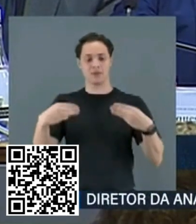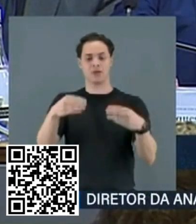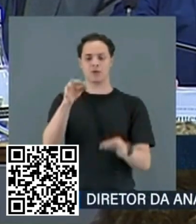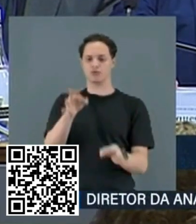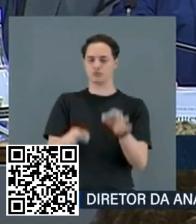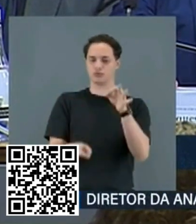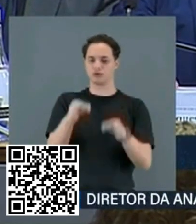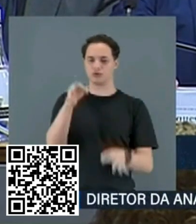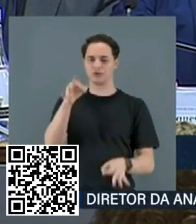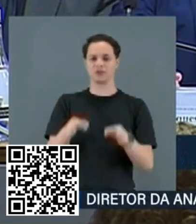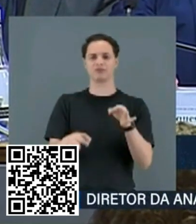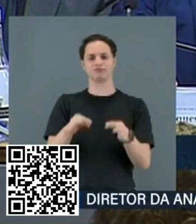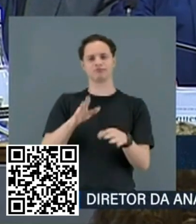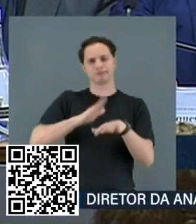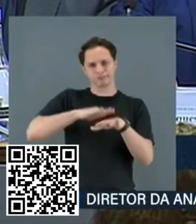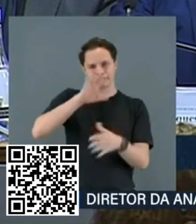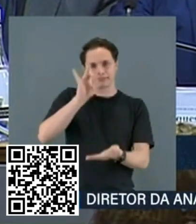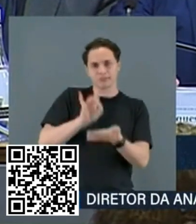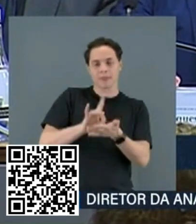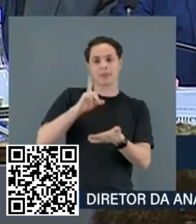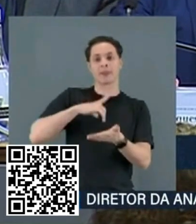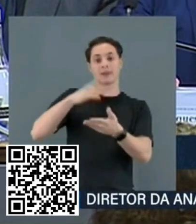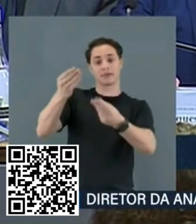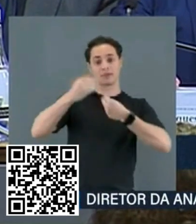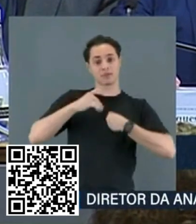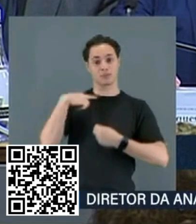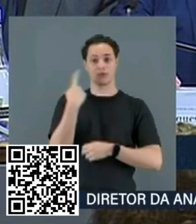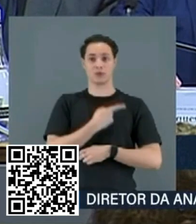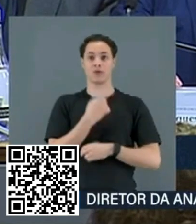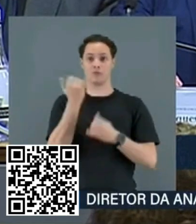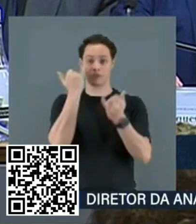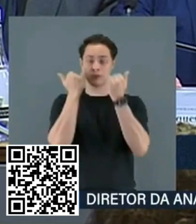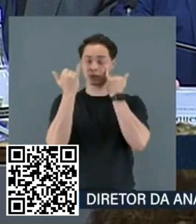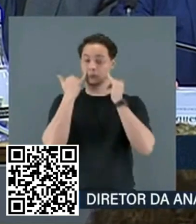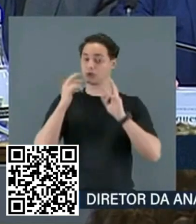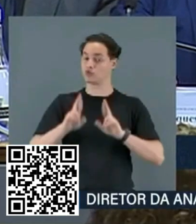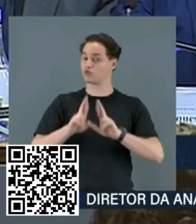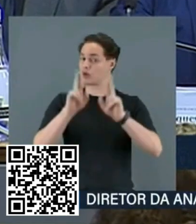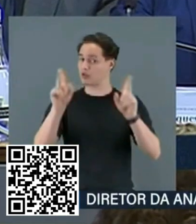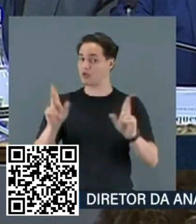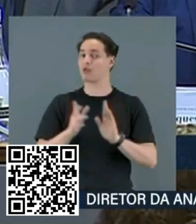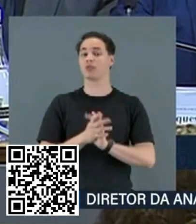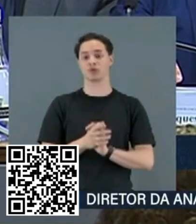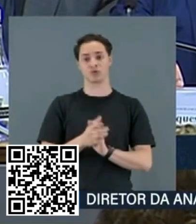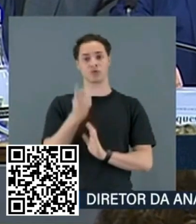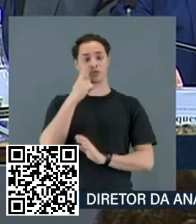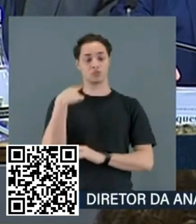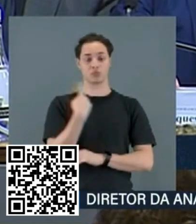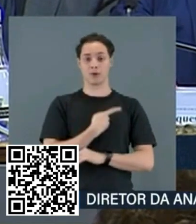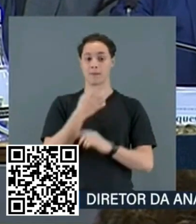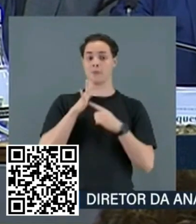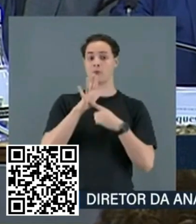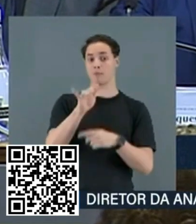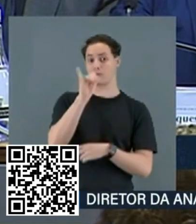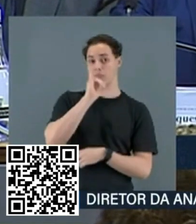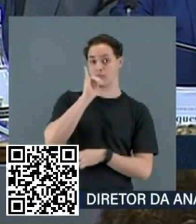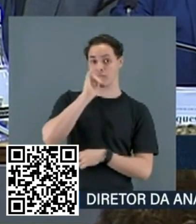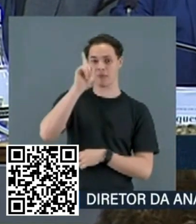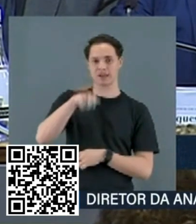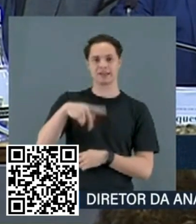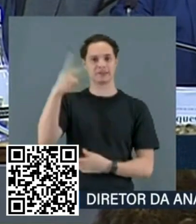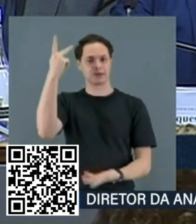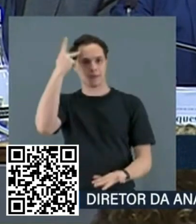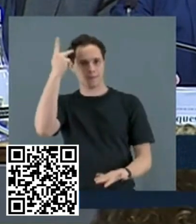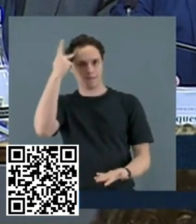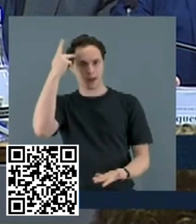Justiça, precisamente, nos traz exatamente um dado diferente, onde nós apontamos, por exemplo, São